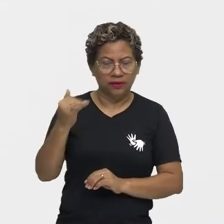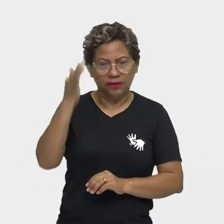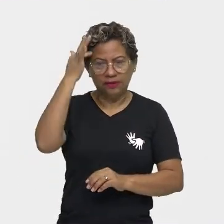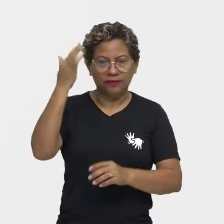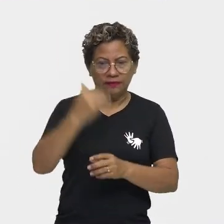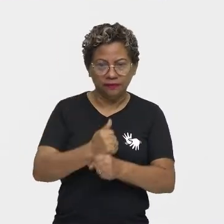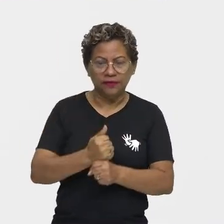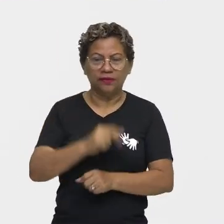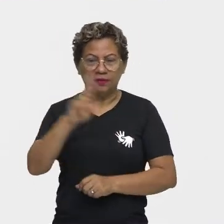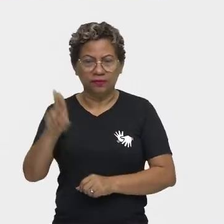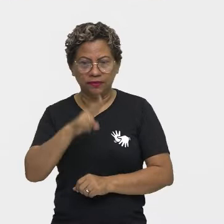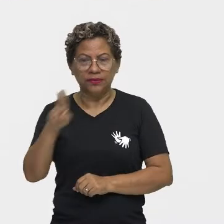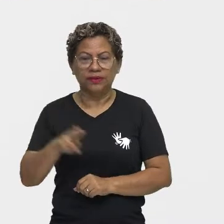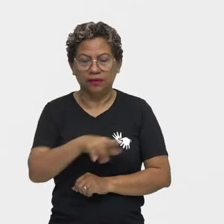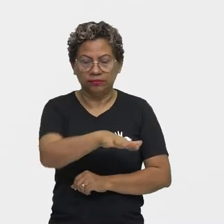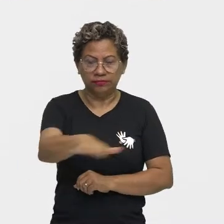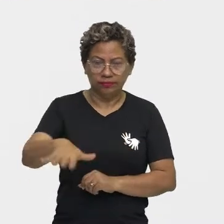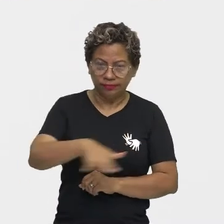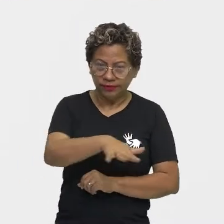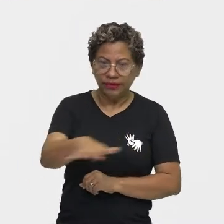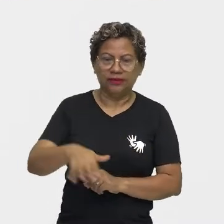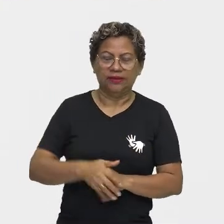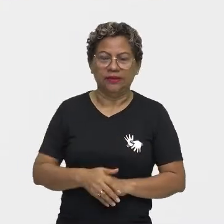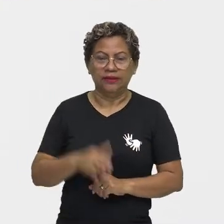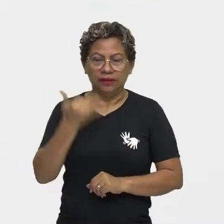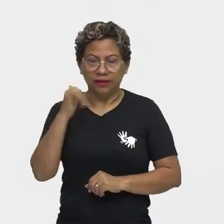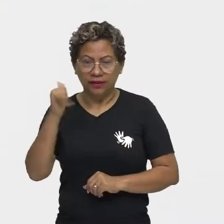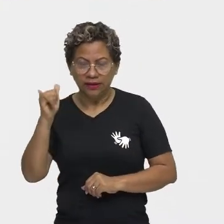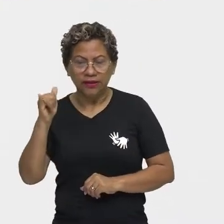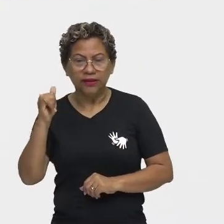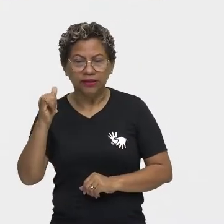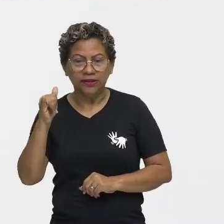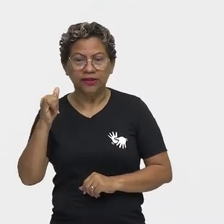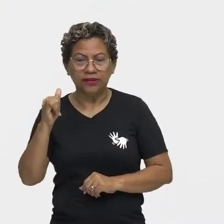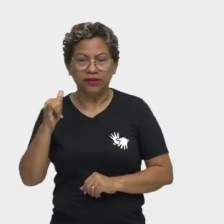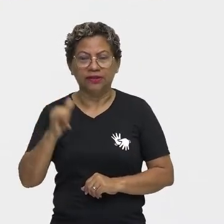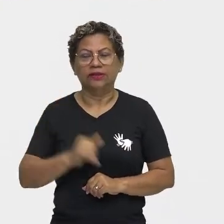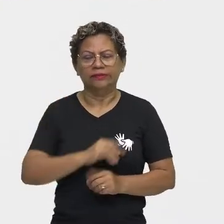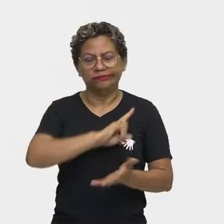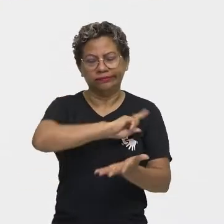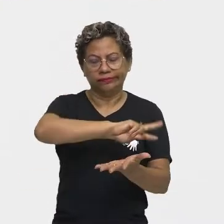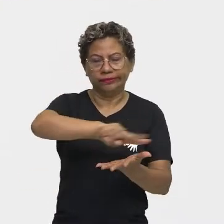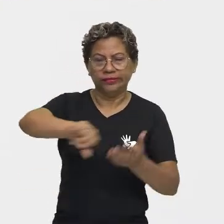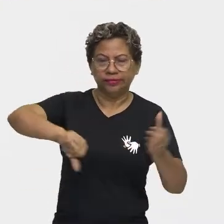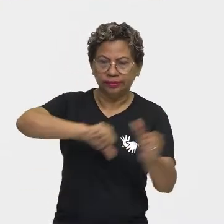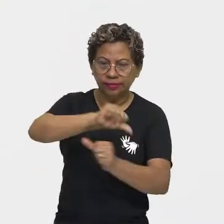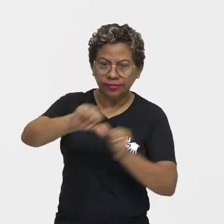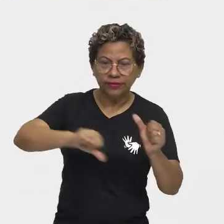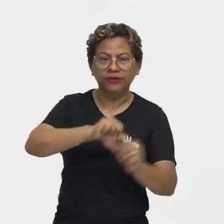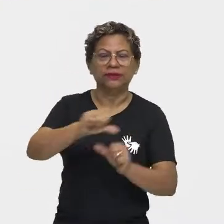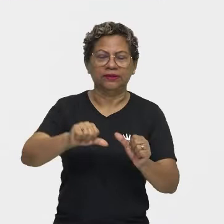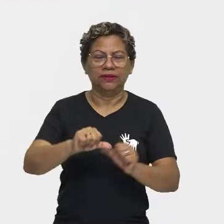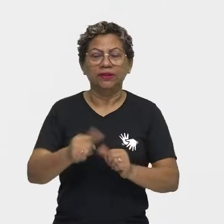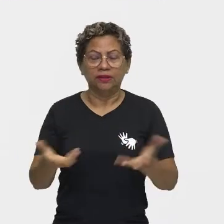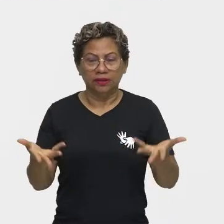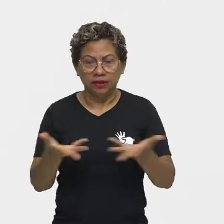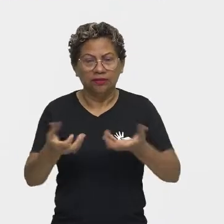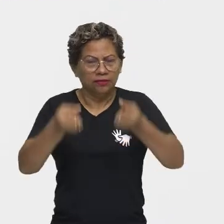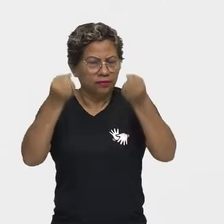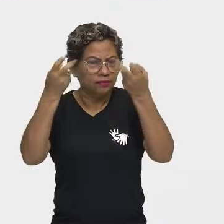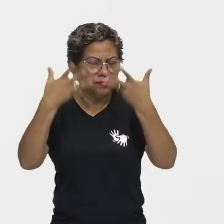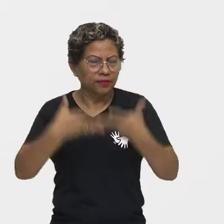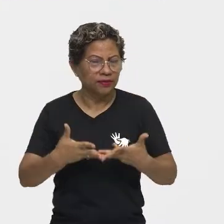sendo aplicado em diversas áreas. Então a energia atua como agente de todas as transformações. E aí nós vamos falar também